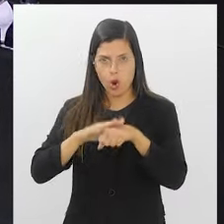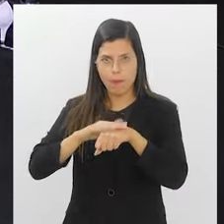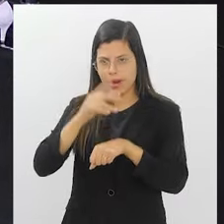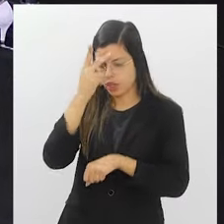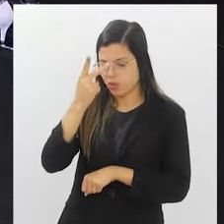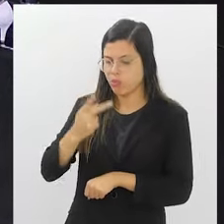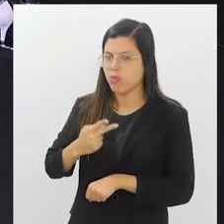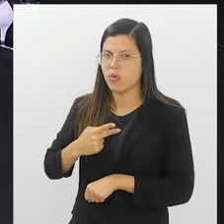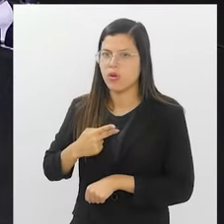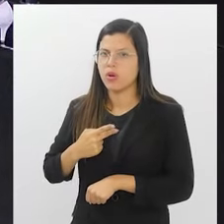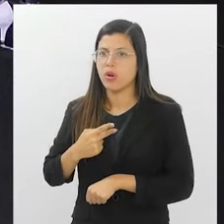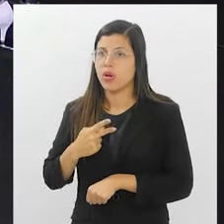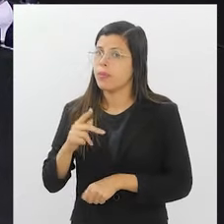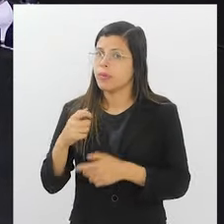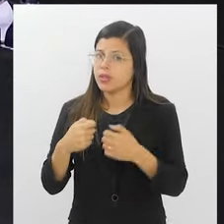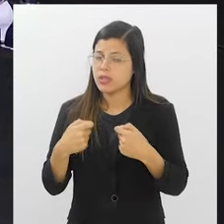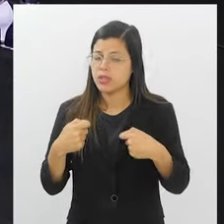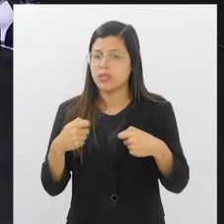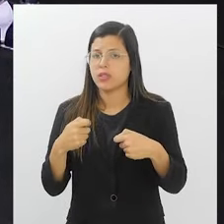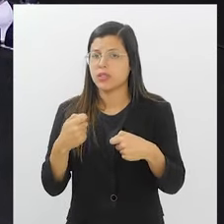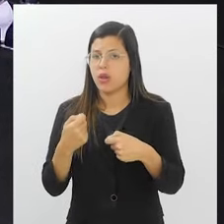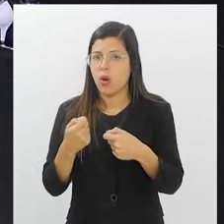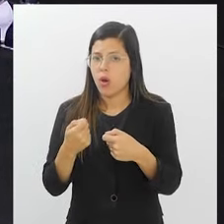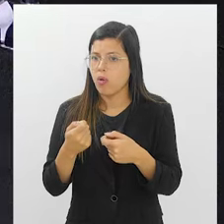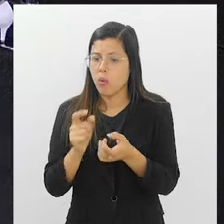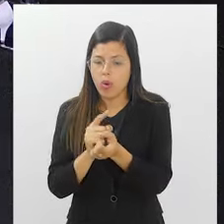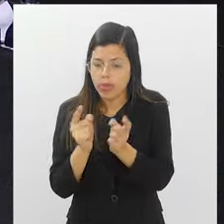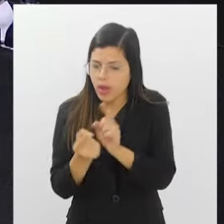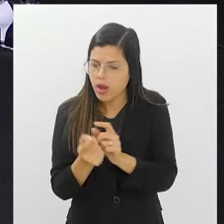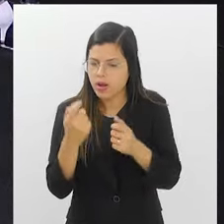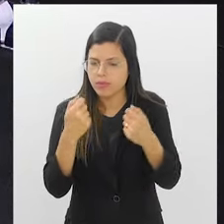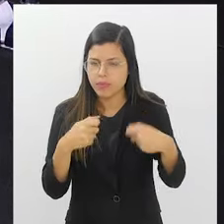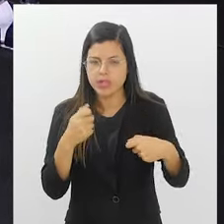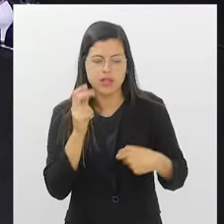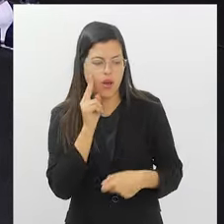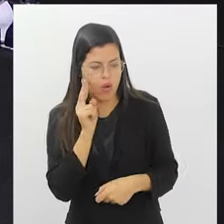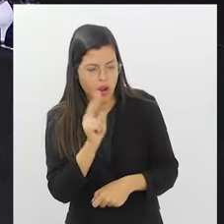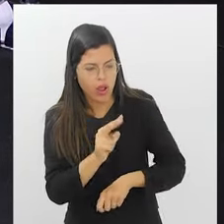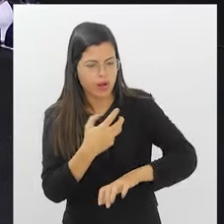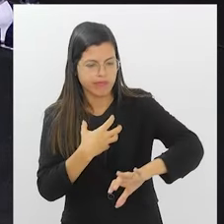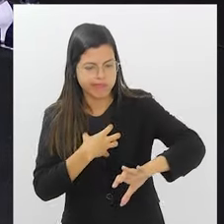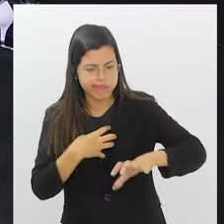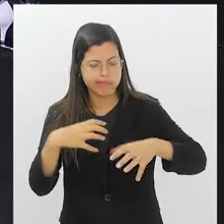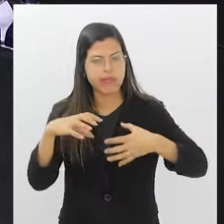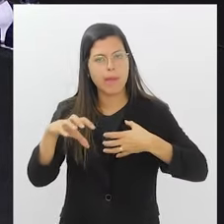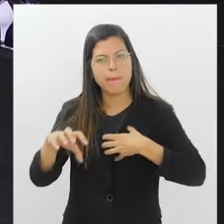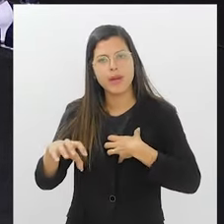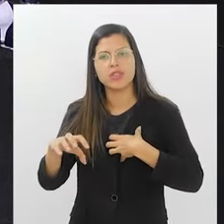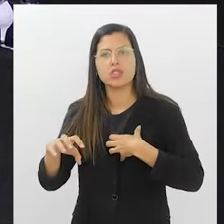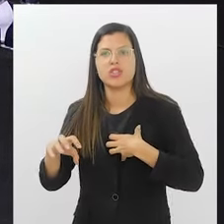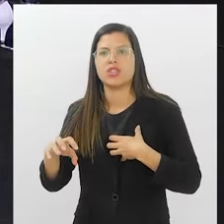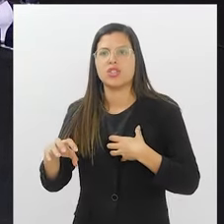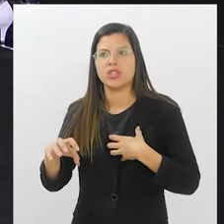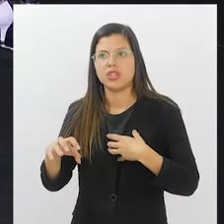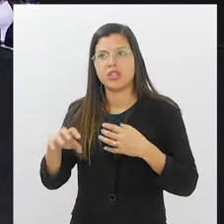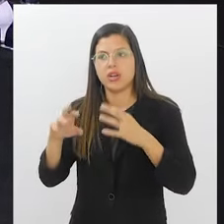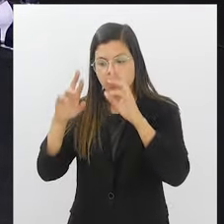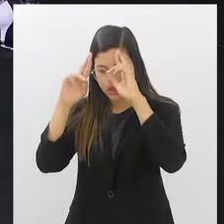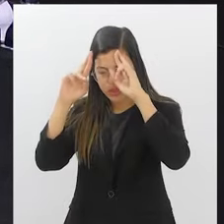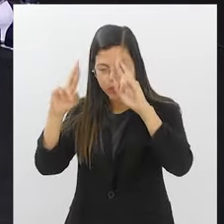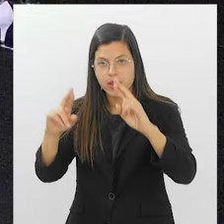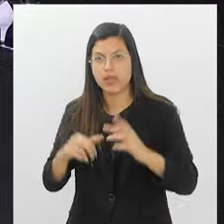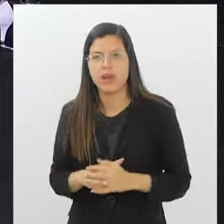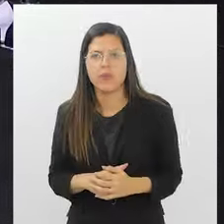lado. Uhum. E hoje nós temos que fazer o contrário, nós temos que se importar pelos que estão na nossa frente, ao nosso lado, né? Para que eles também tenham o